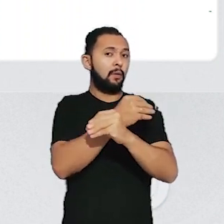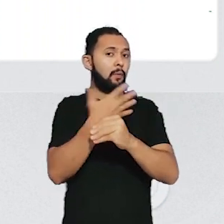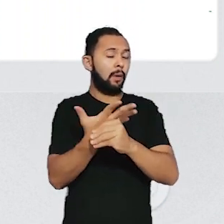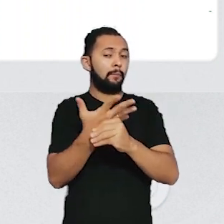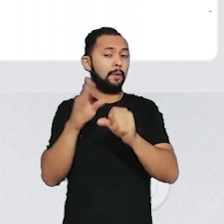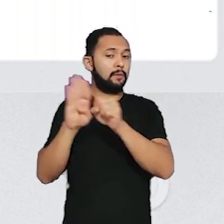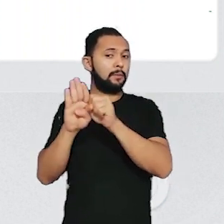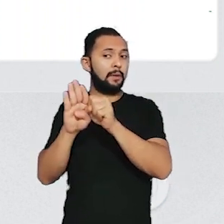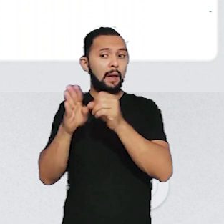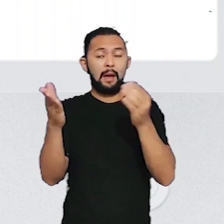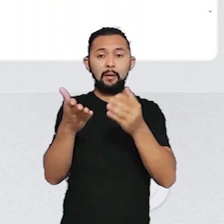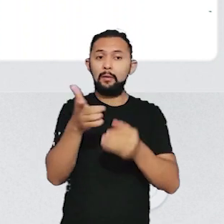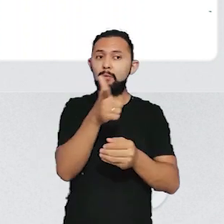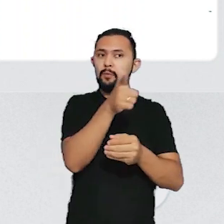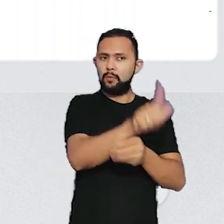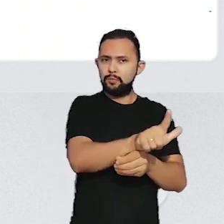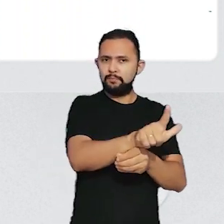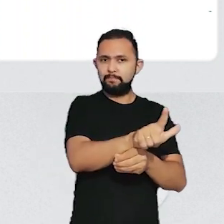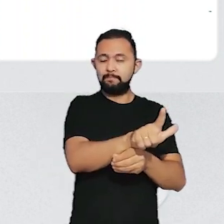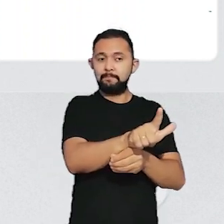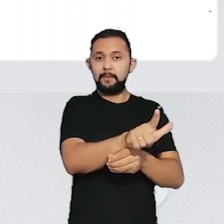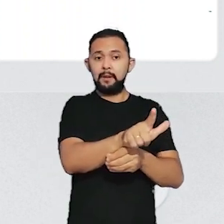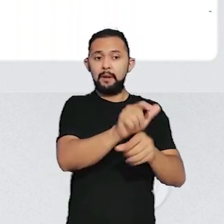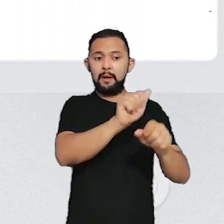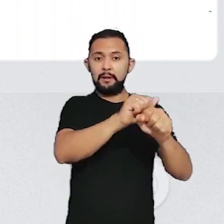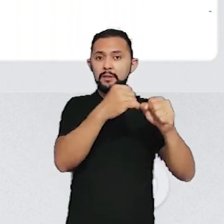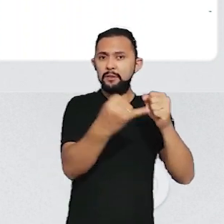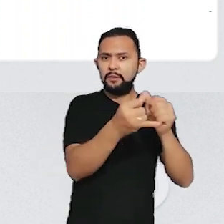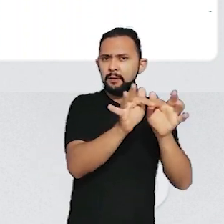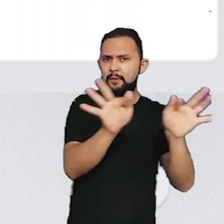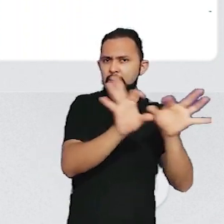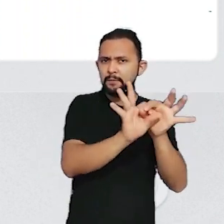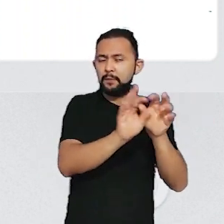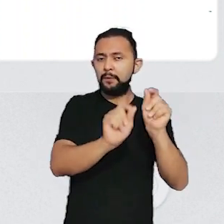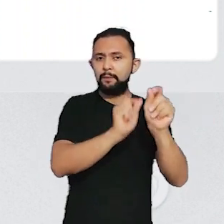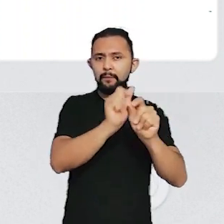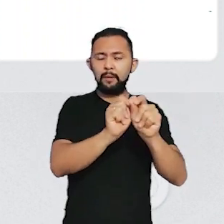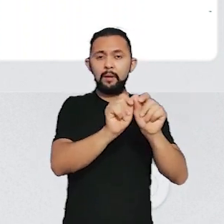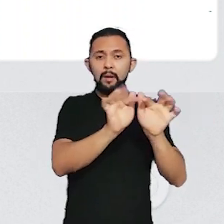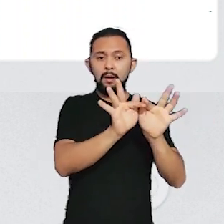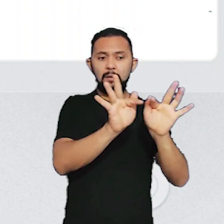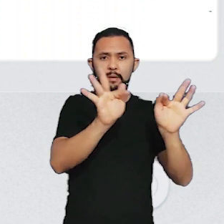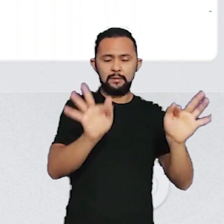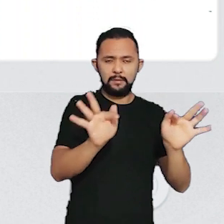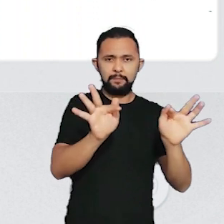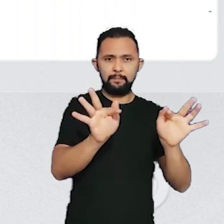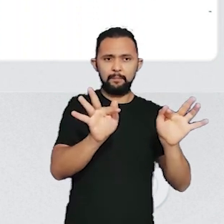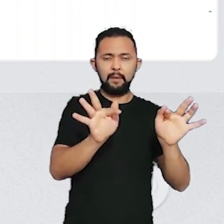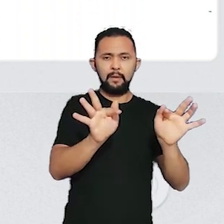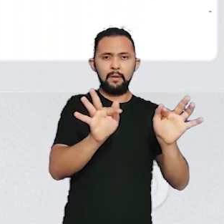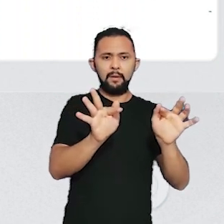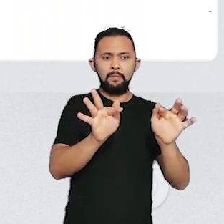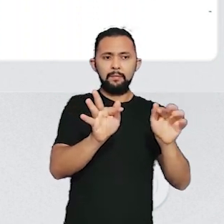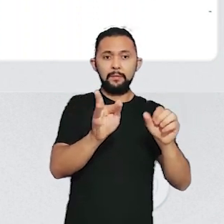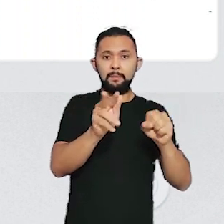orações adjetivas são pronomes relativos, tá? E os pronomes relativos sempre vão fazer uma referência ao